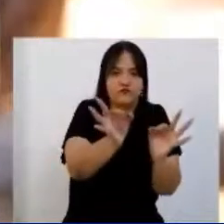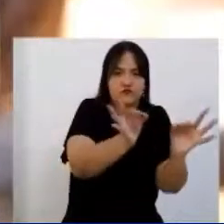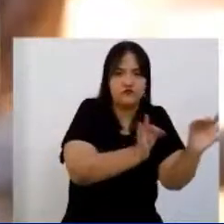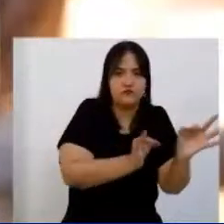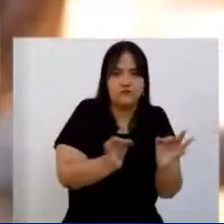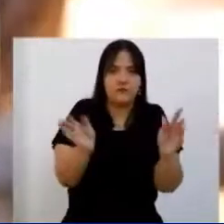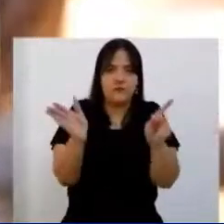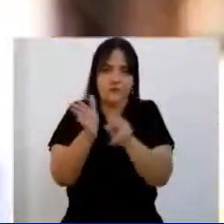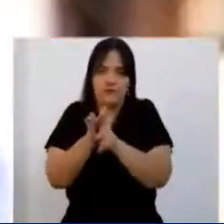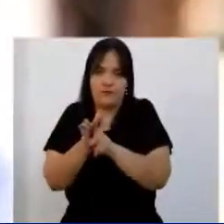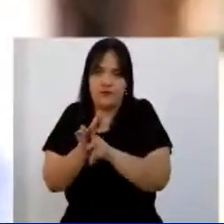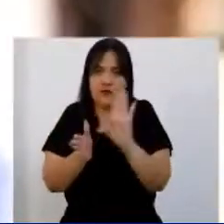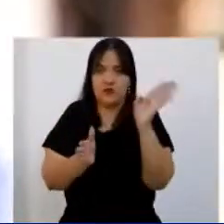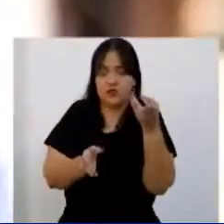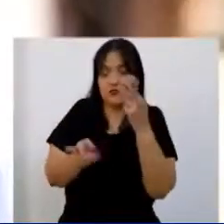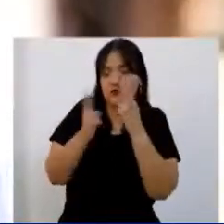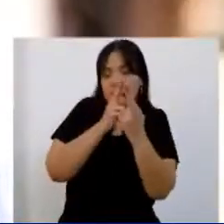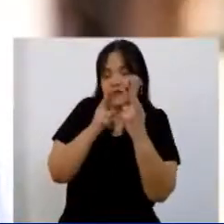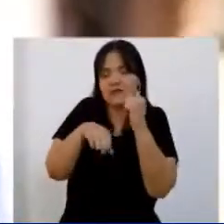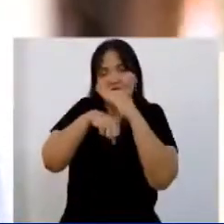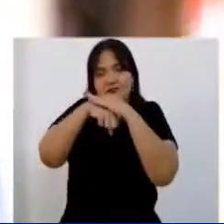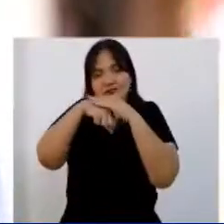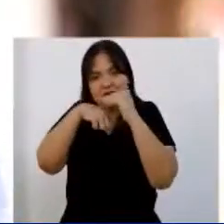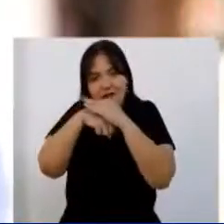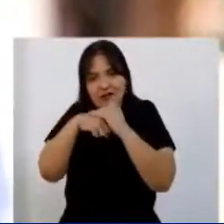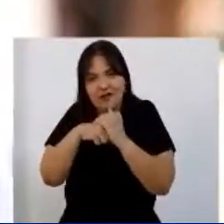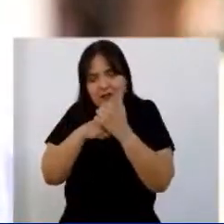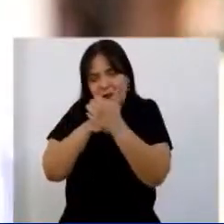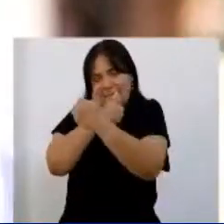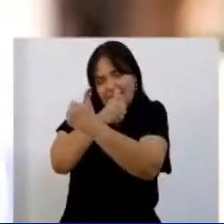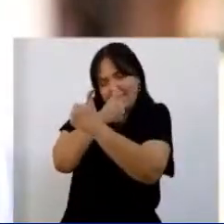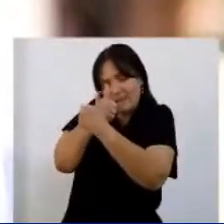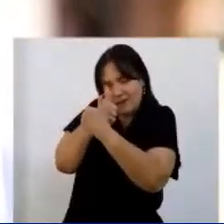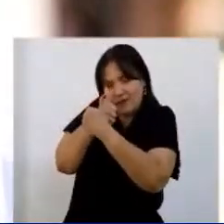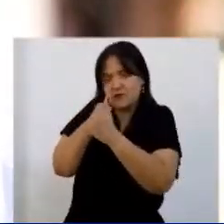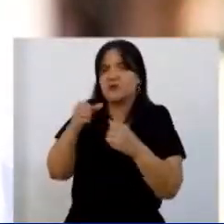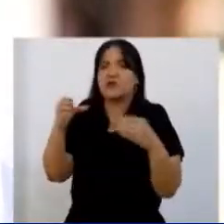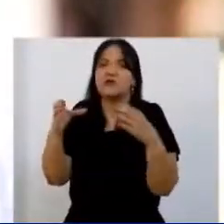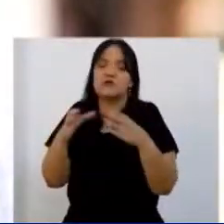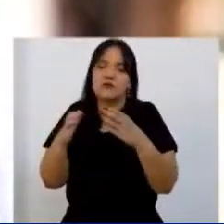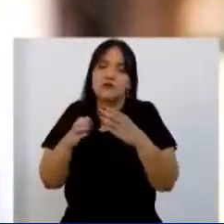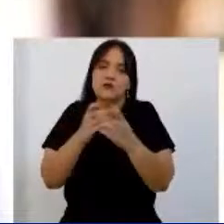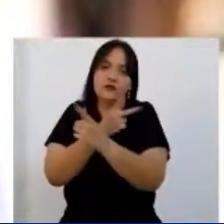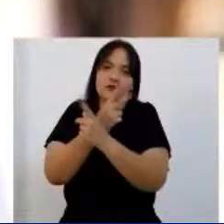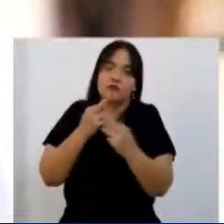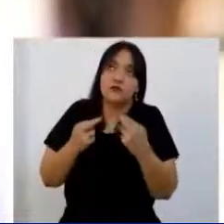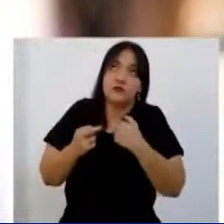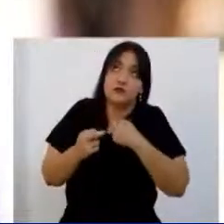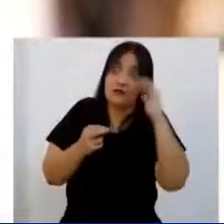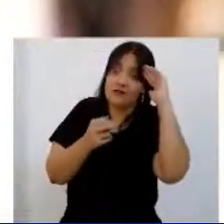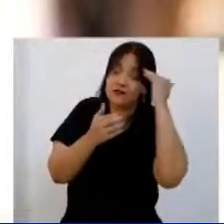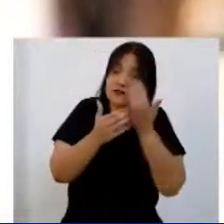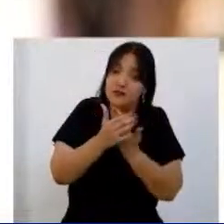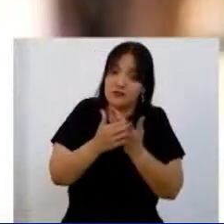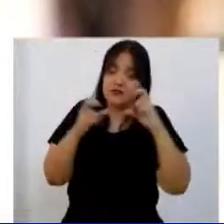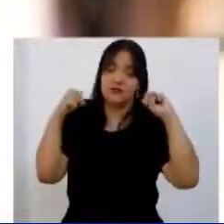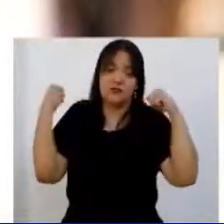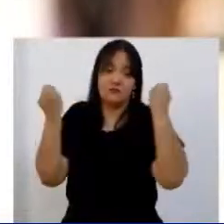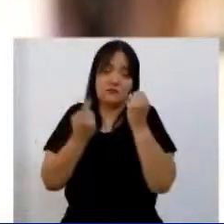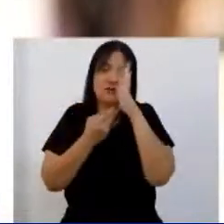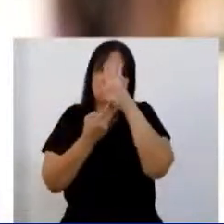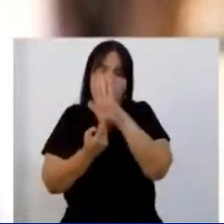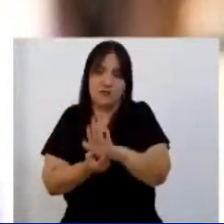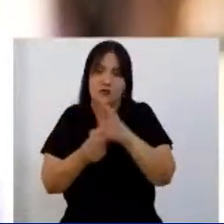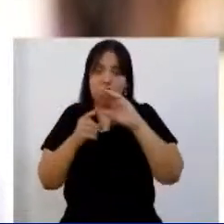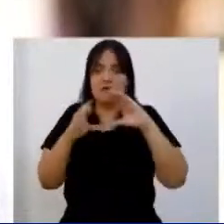da comissão científica. Então é uma relação de muito carinho, de muita proximidade com aquilo que o nosso simpósio